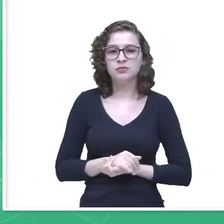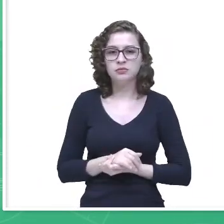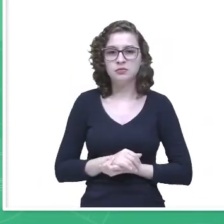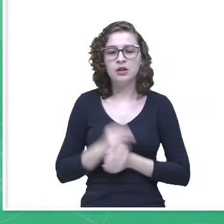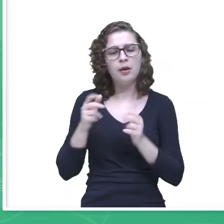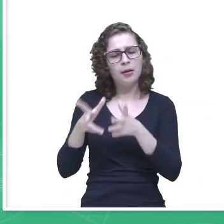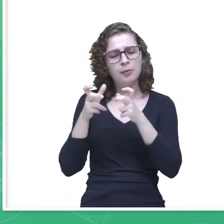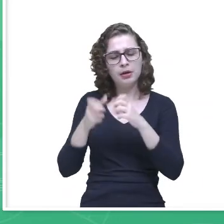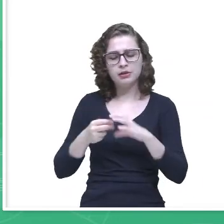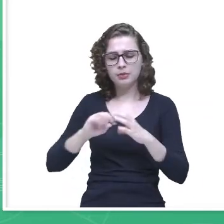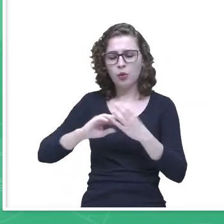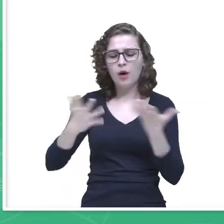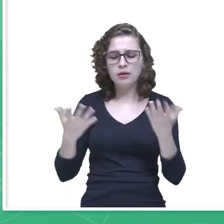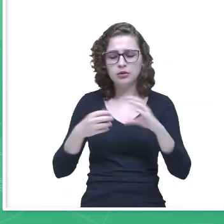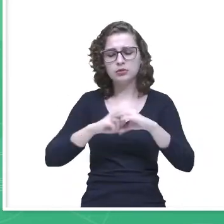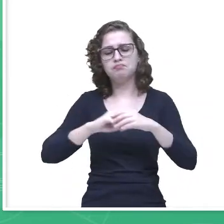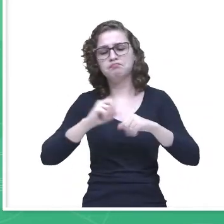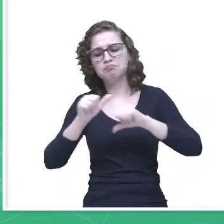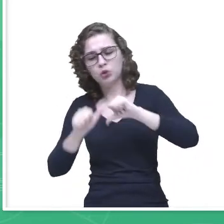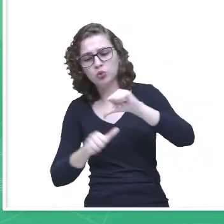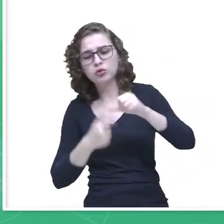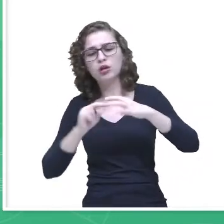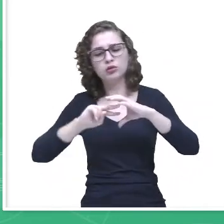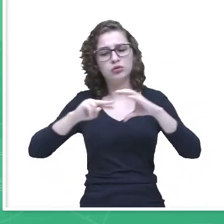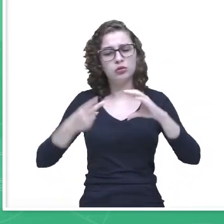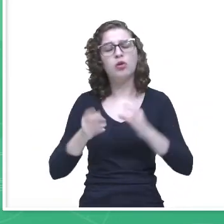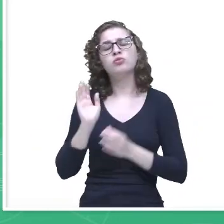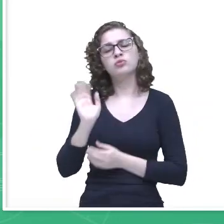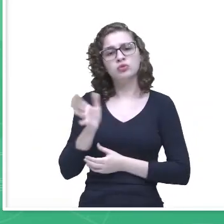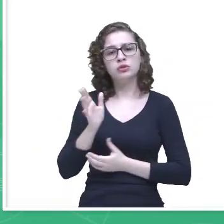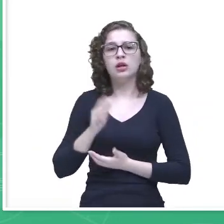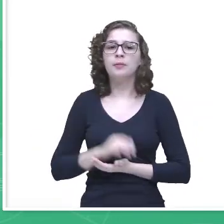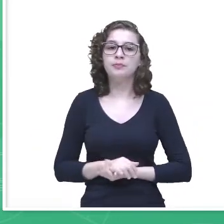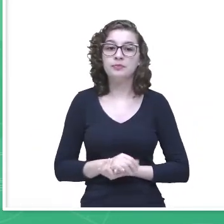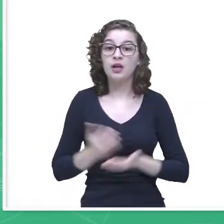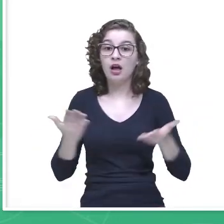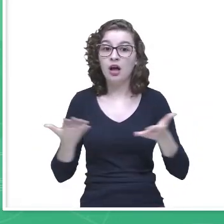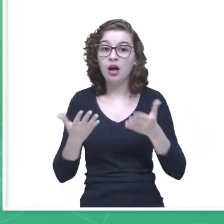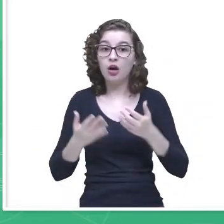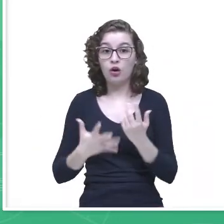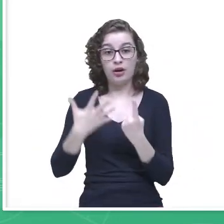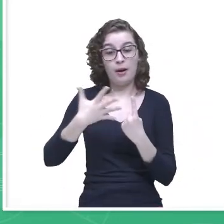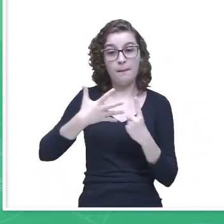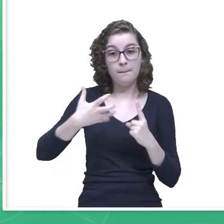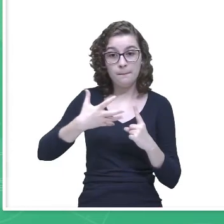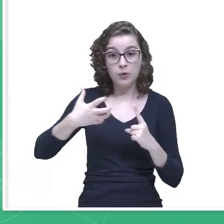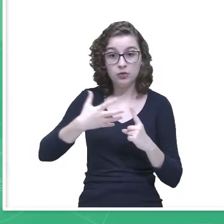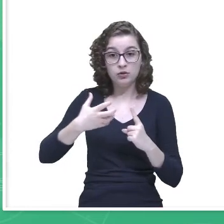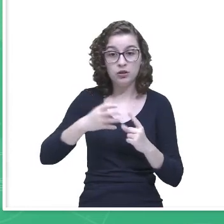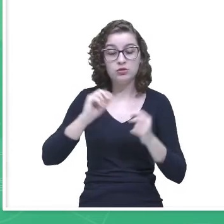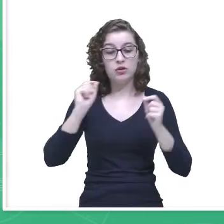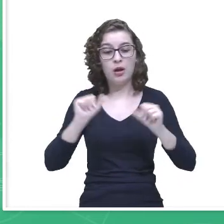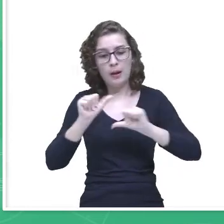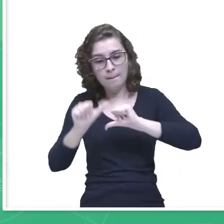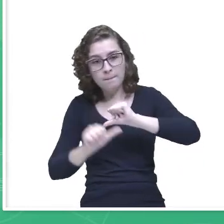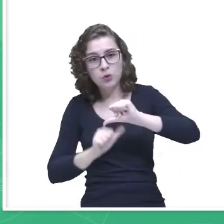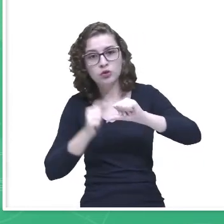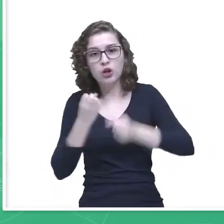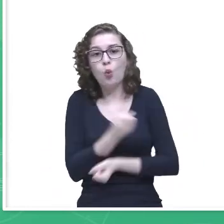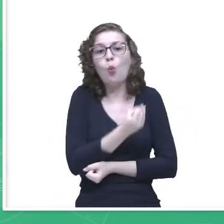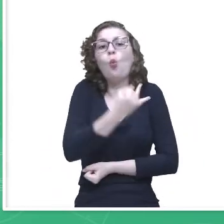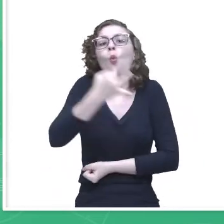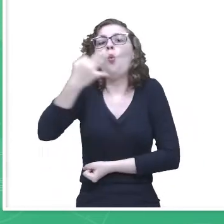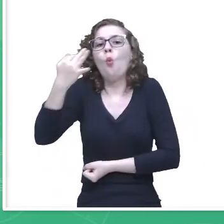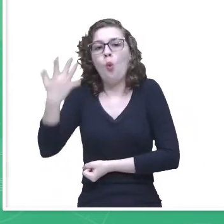podem ocorrer nos cromossomos. Agora, vamos ver as mutações que ocorrem na quantidade de cromossomos. É